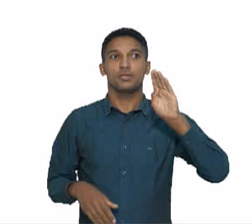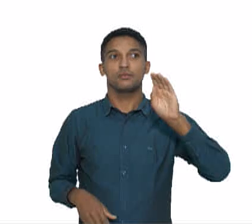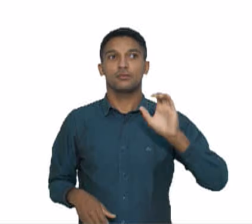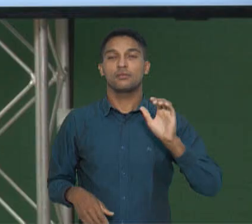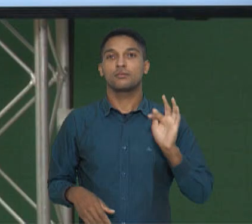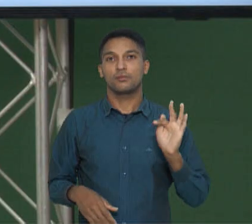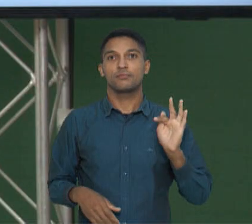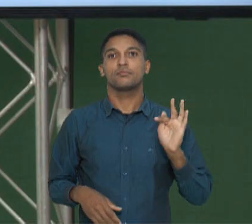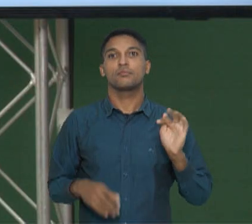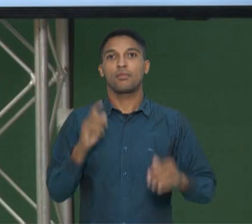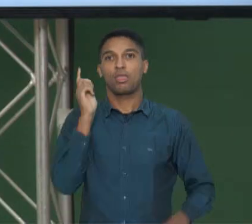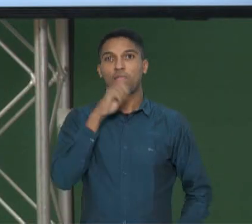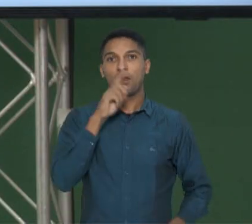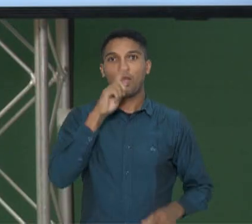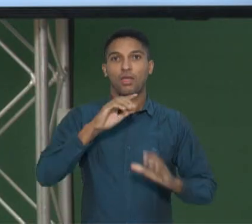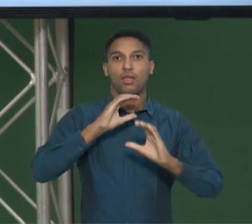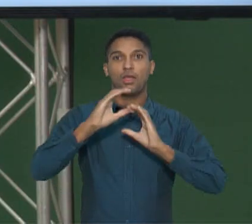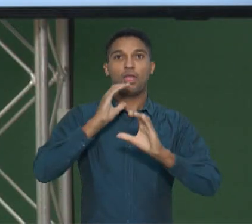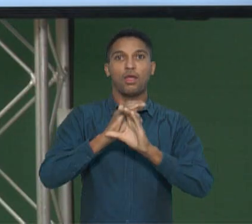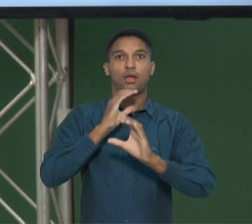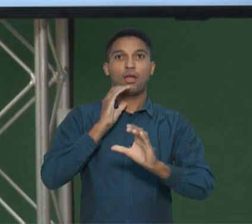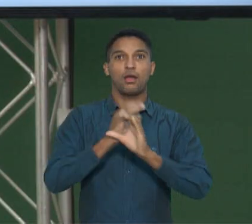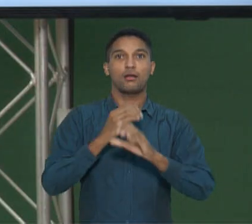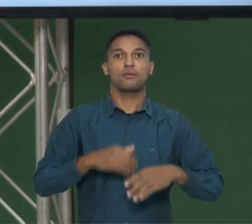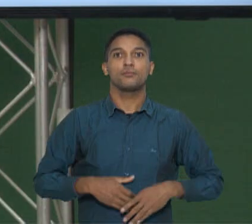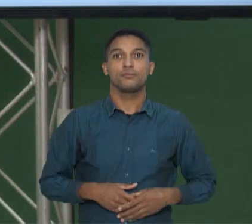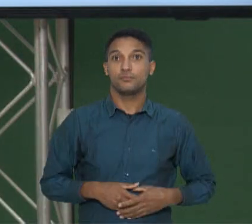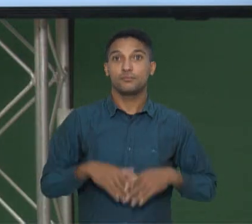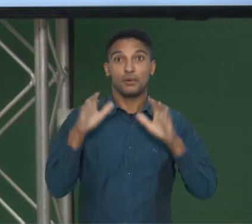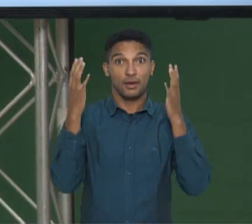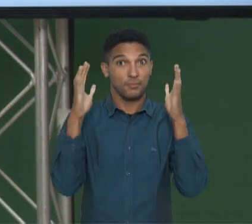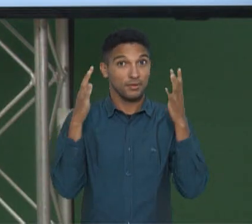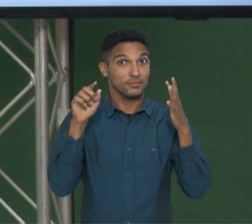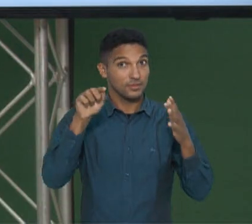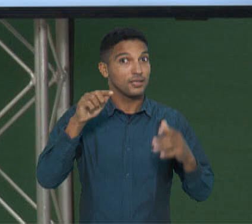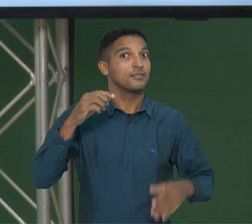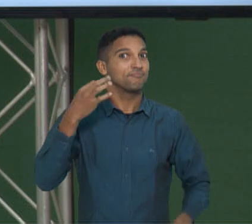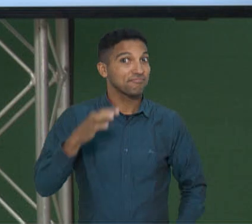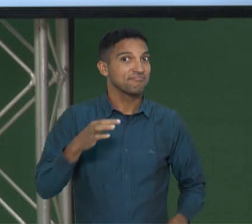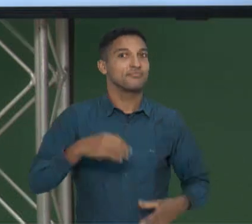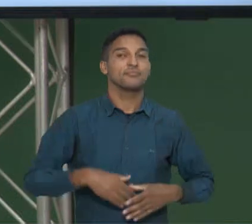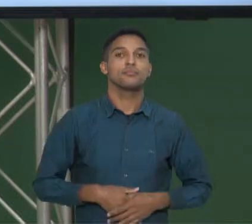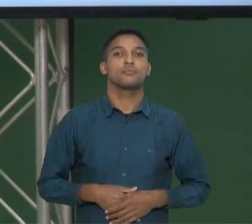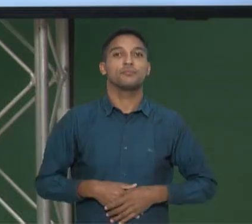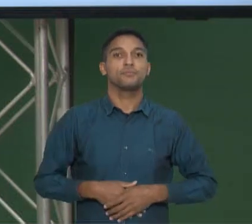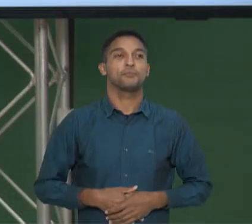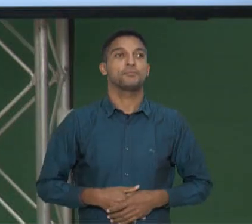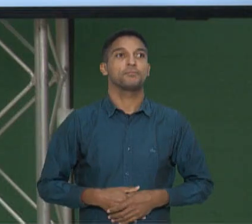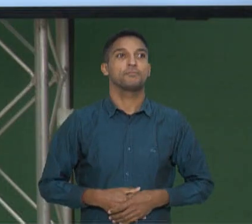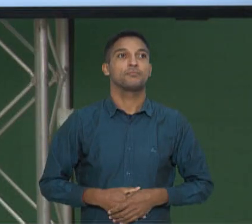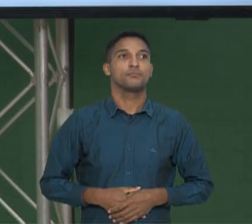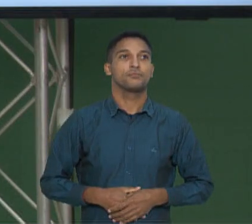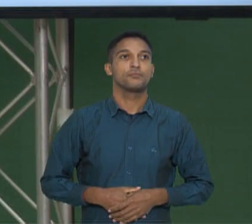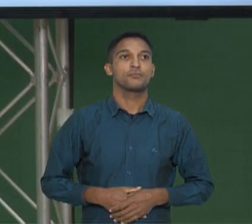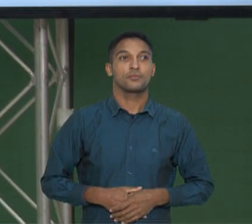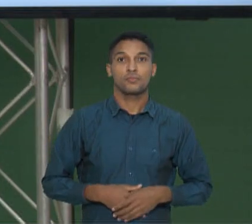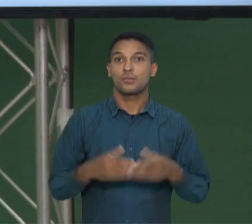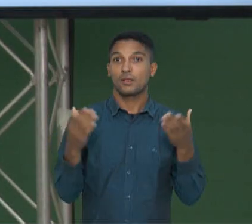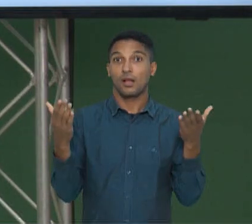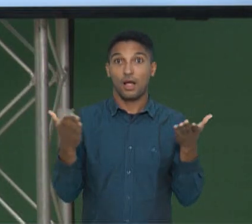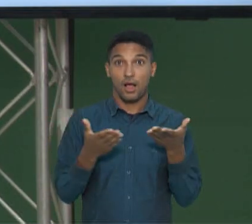ok? Se acertaram aí, parabéns, beleza? Partindo aqui um pouco para o